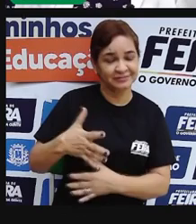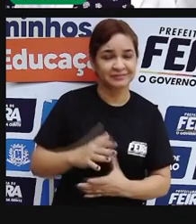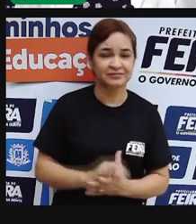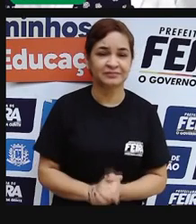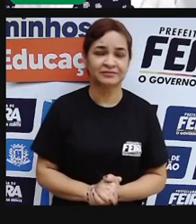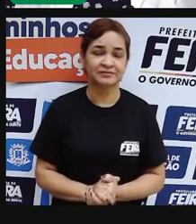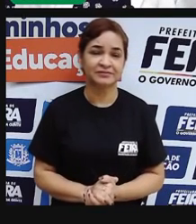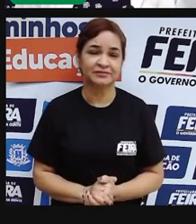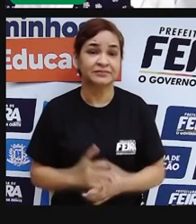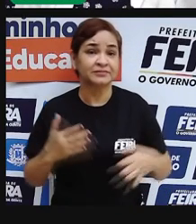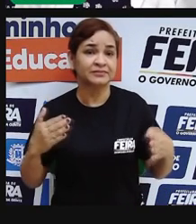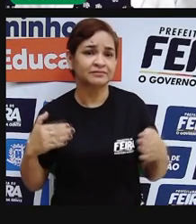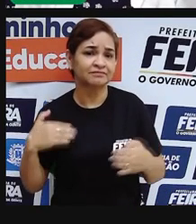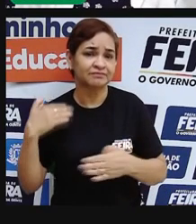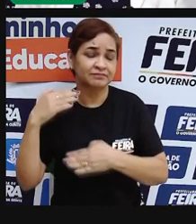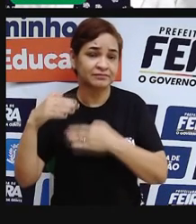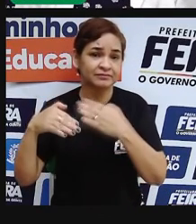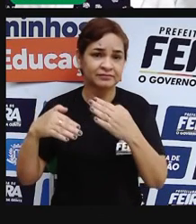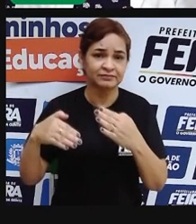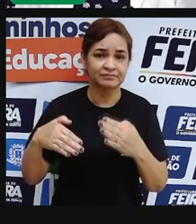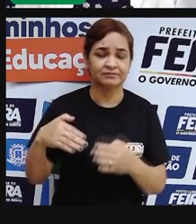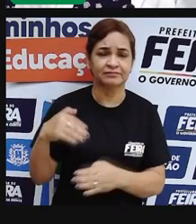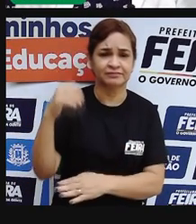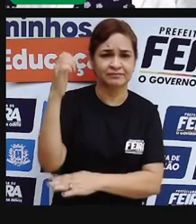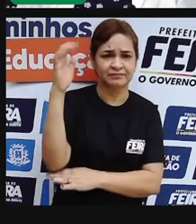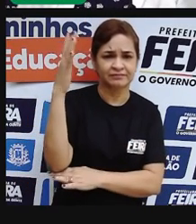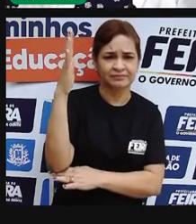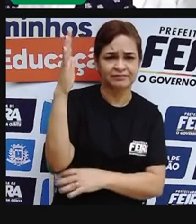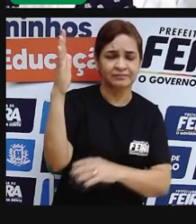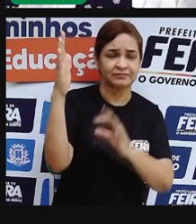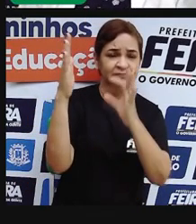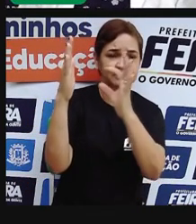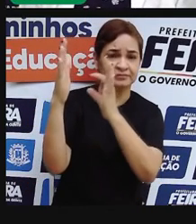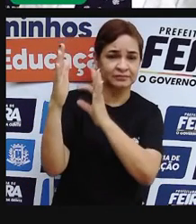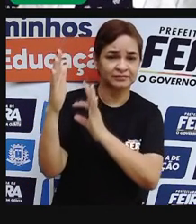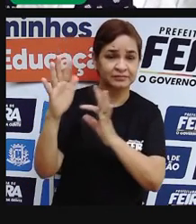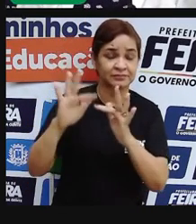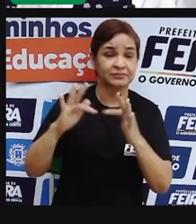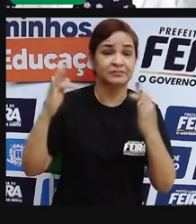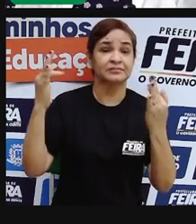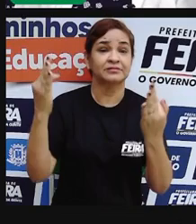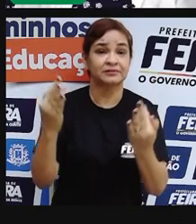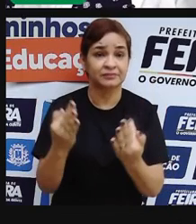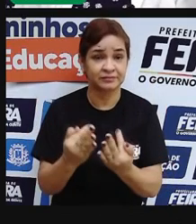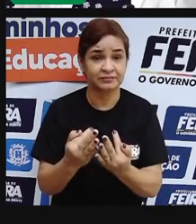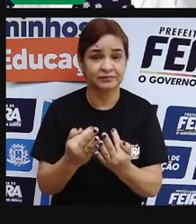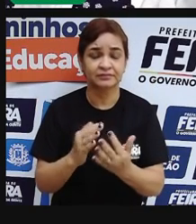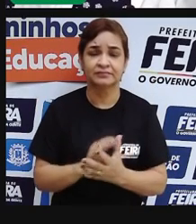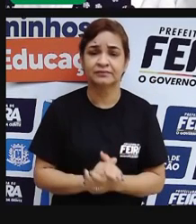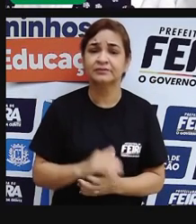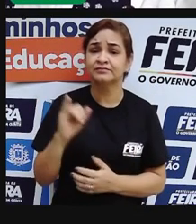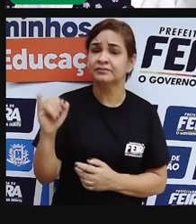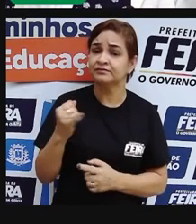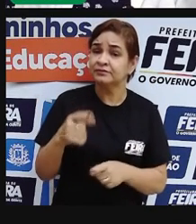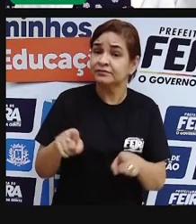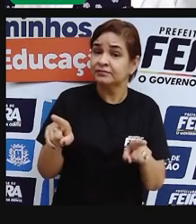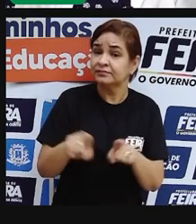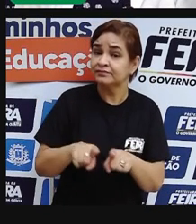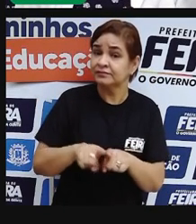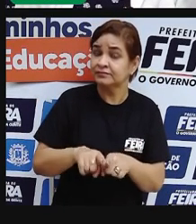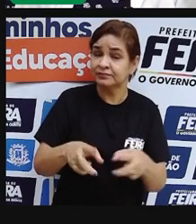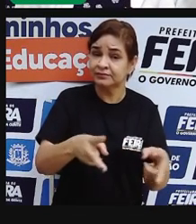e a construir uma árvore genealógica não é uma árvore de família e é importante você